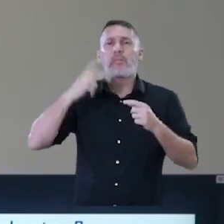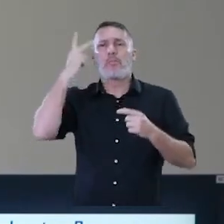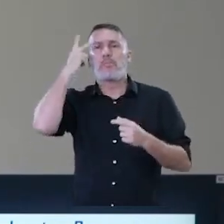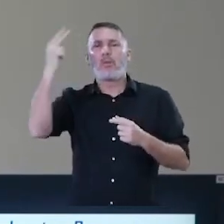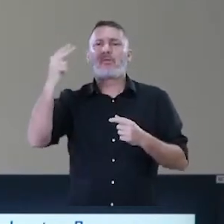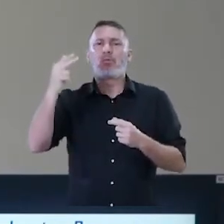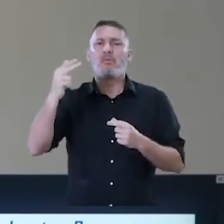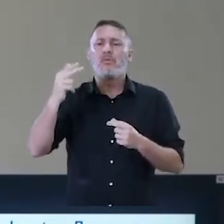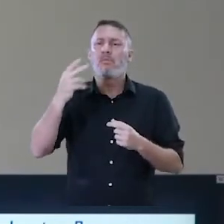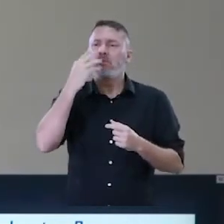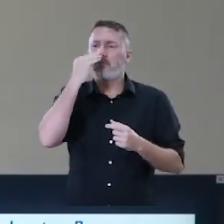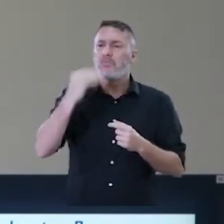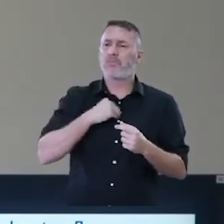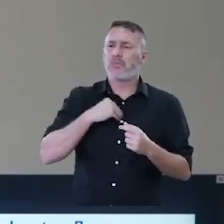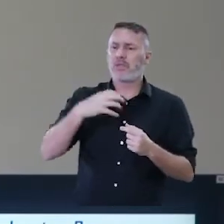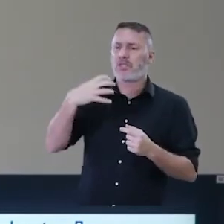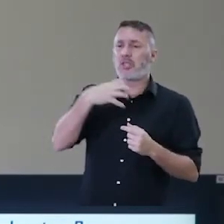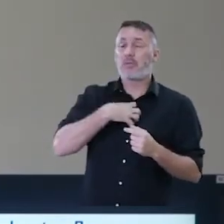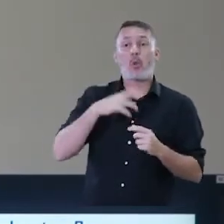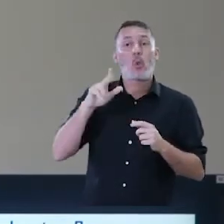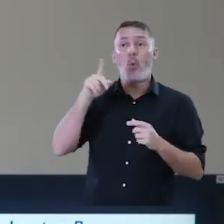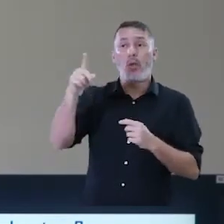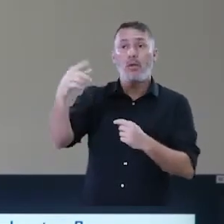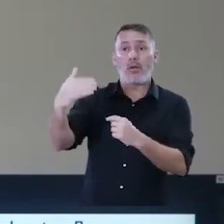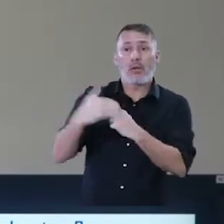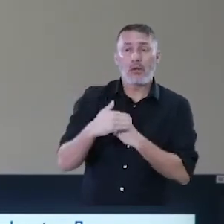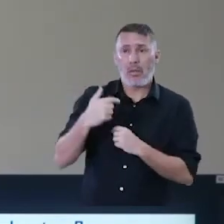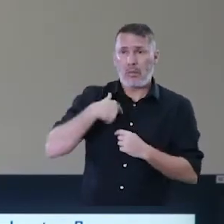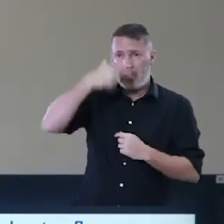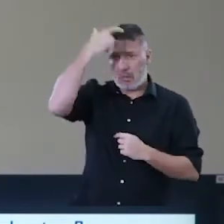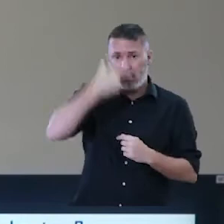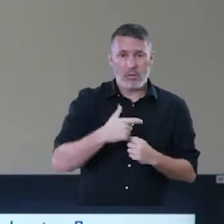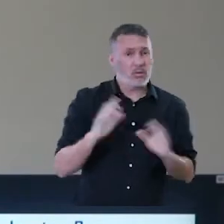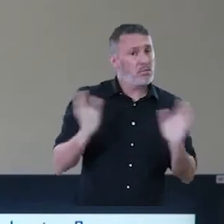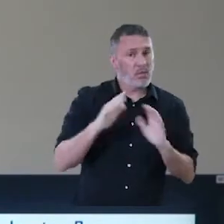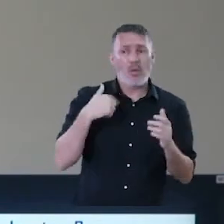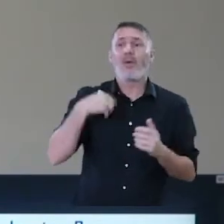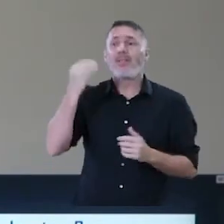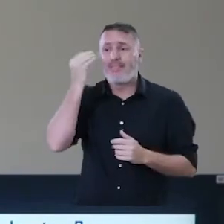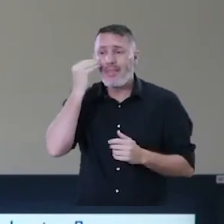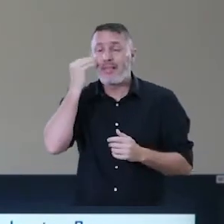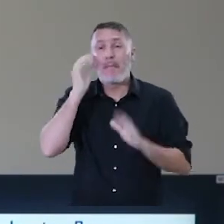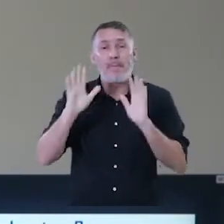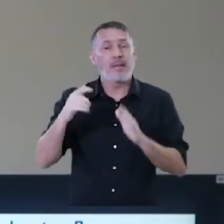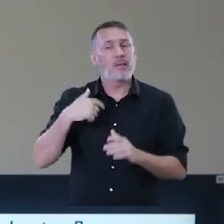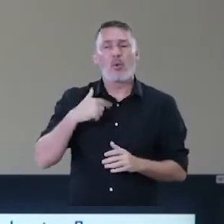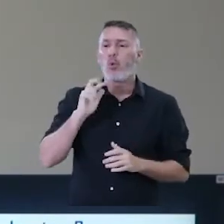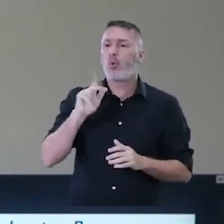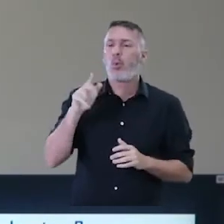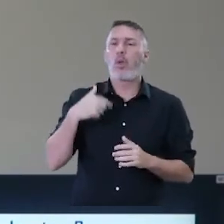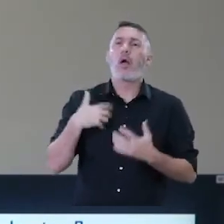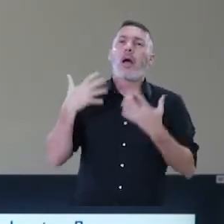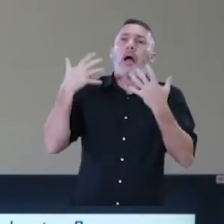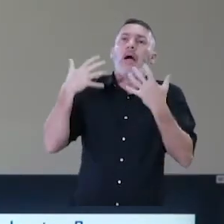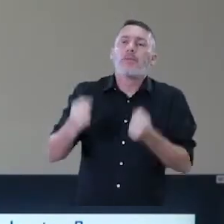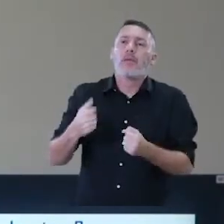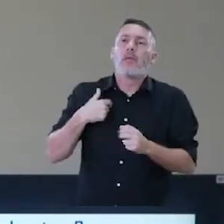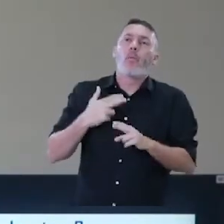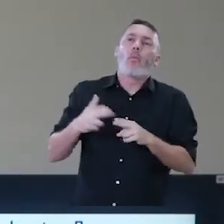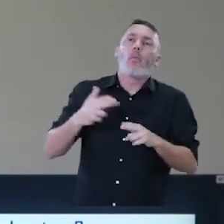incoerente, indiferente daquilo que eu sinto. Então, meu amor, não venha dizer que eu sou ineficiente, mas eu não vou